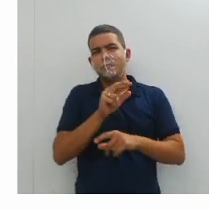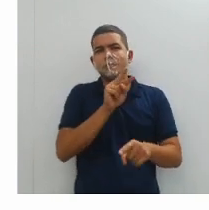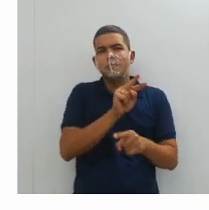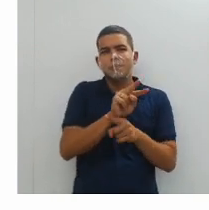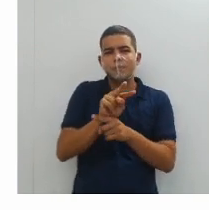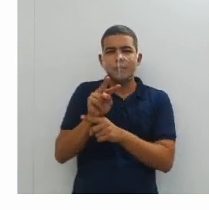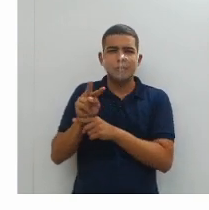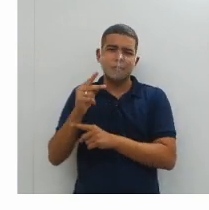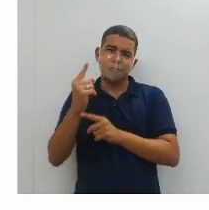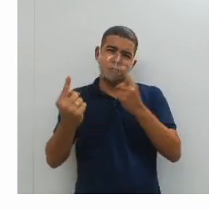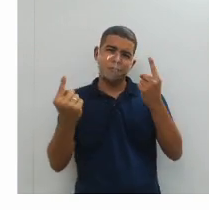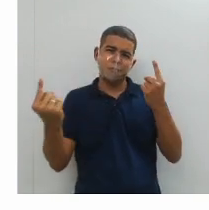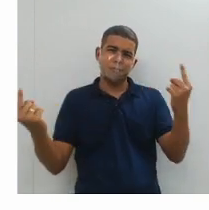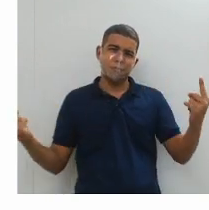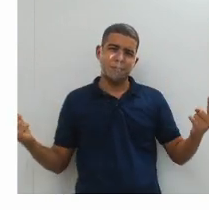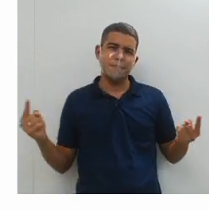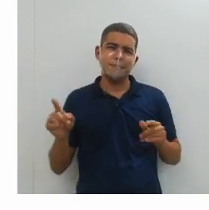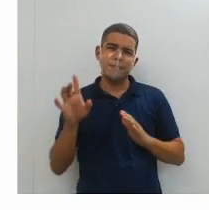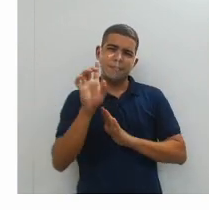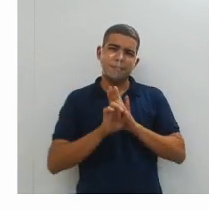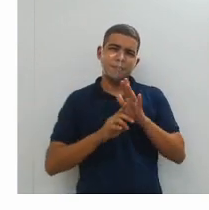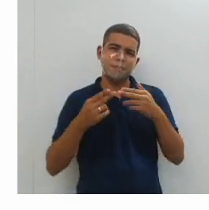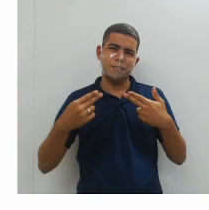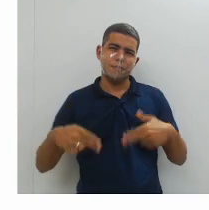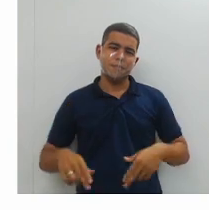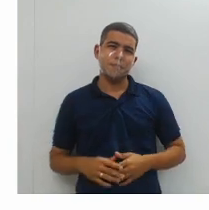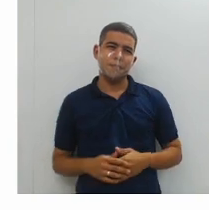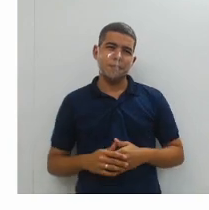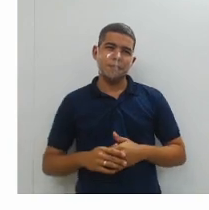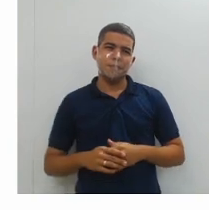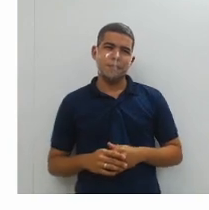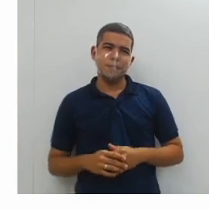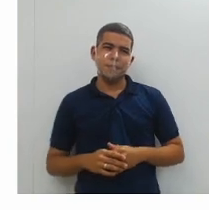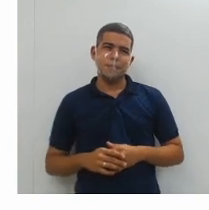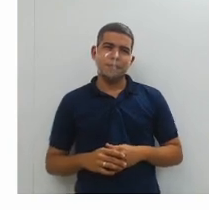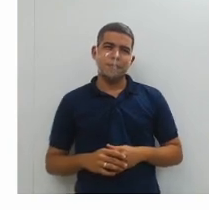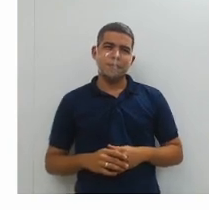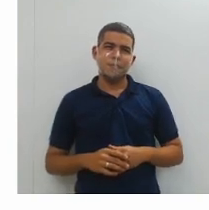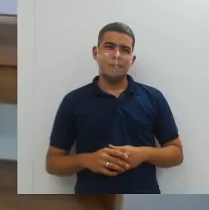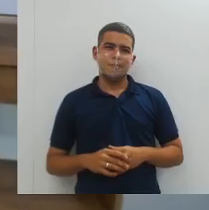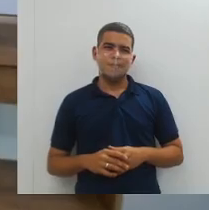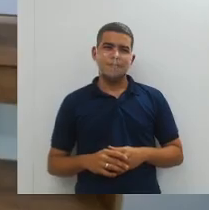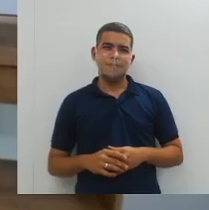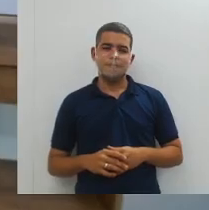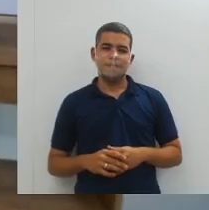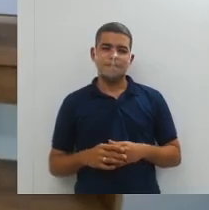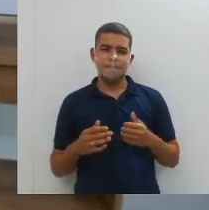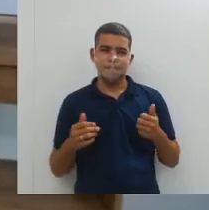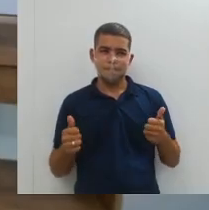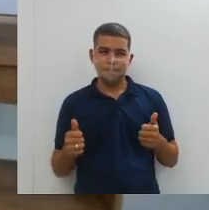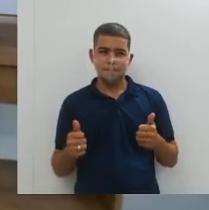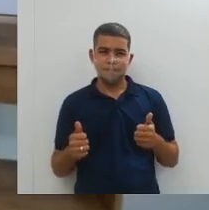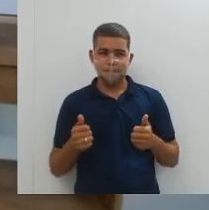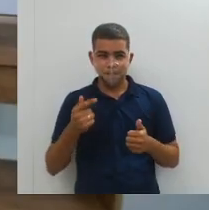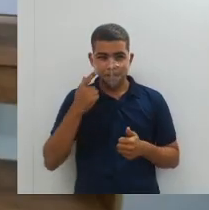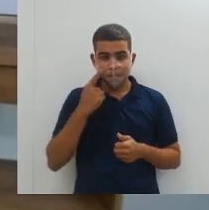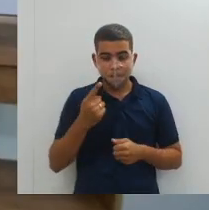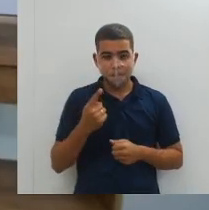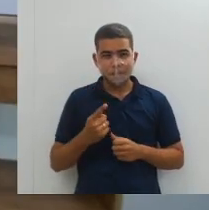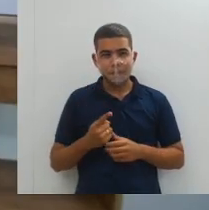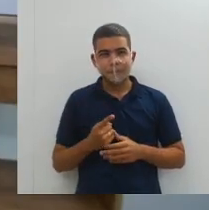de cada indivíduo e de seus direitos naturais. Tá certo? Olha, gente, olha só.